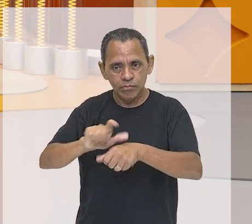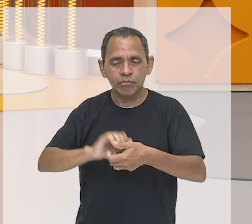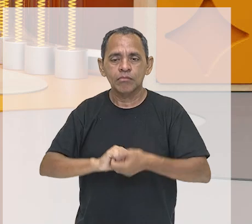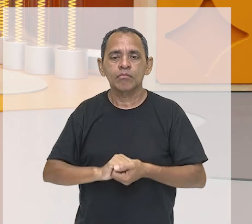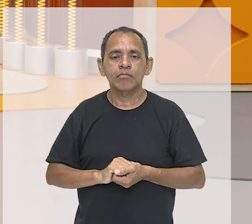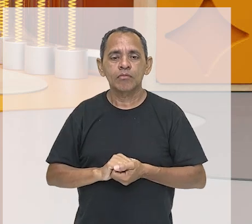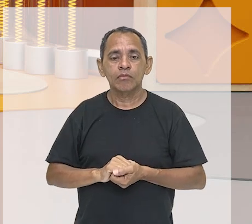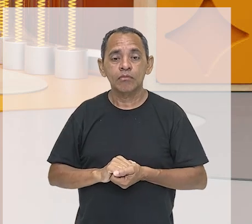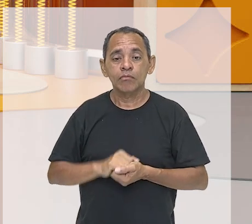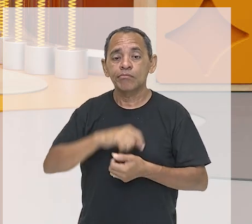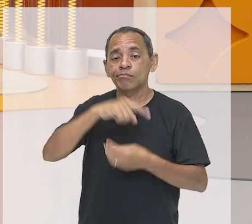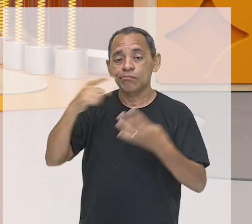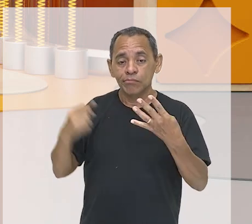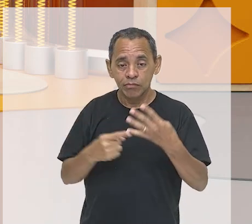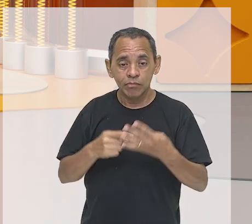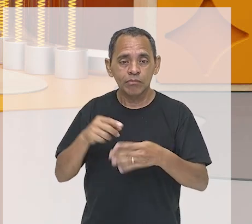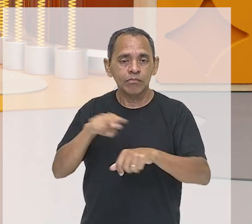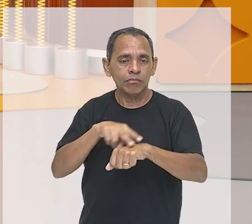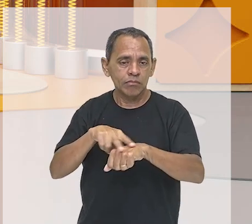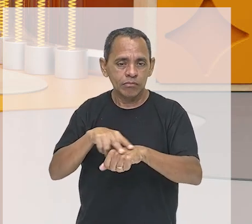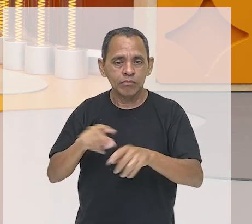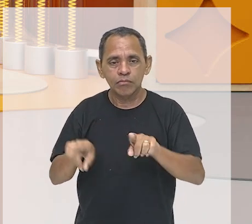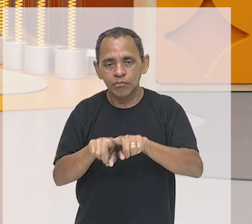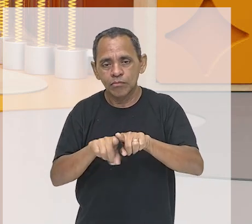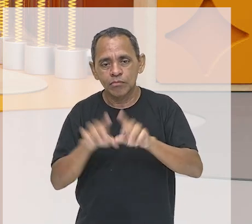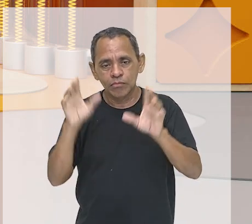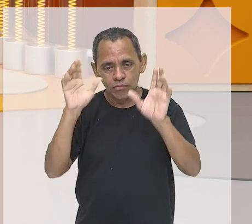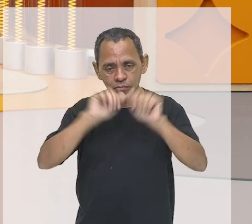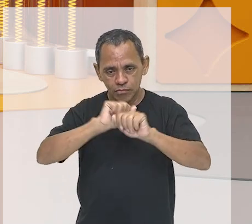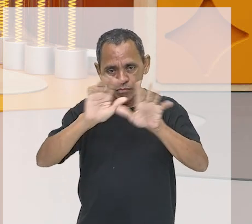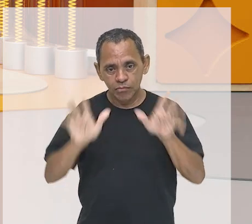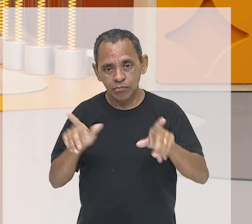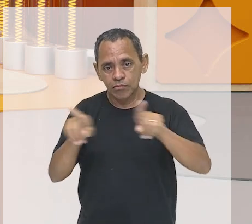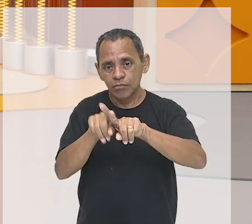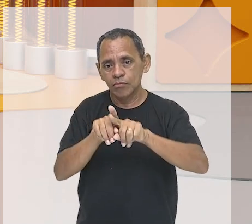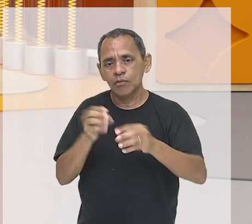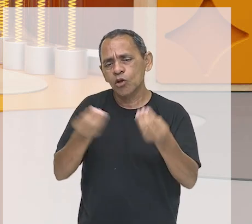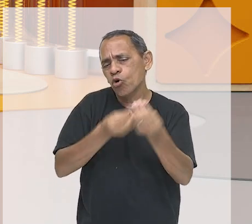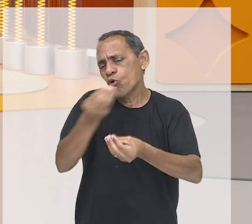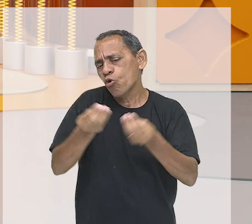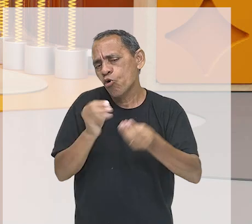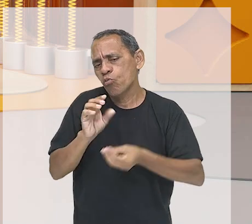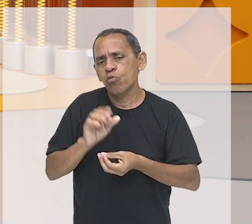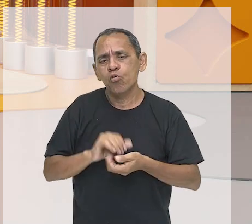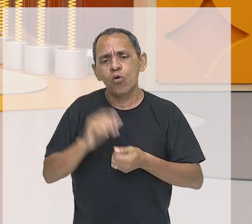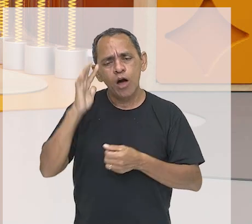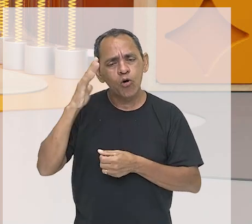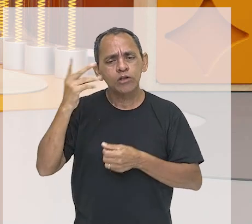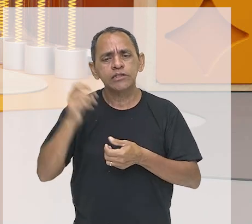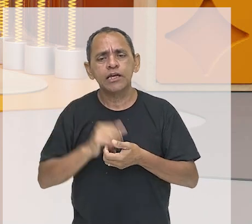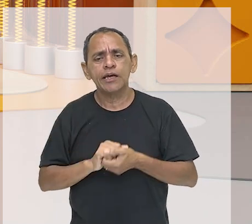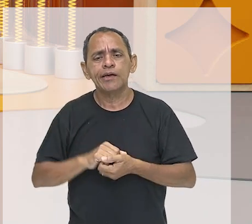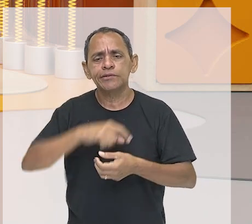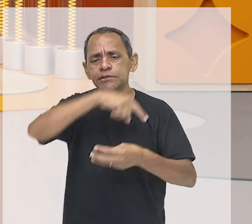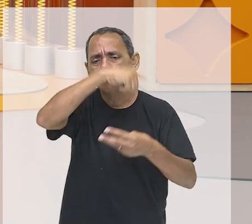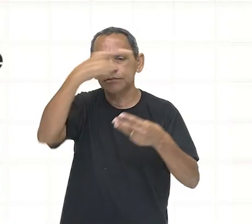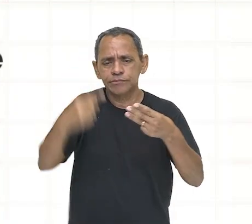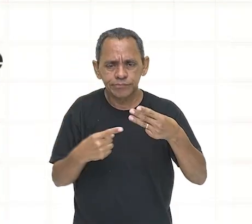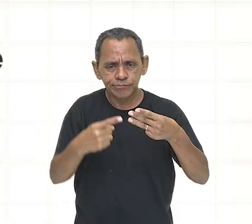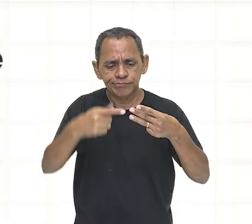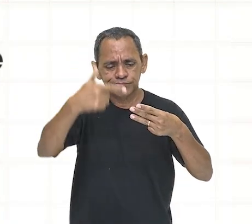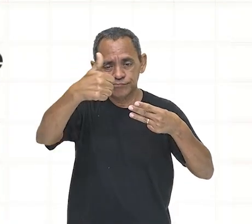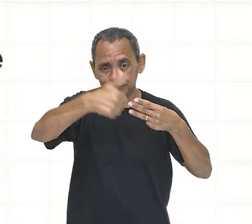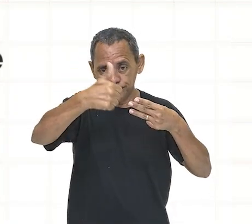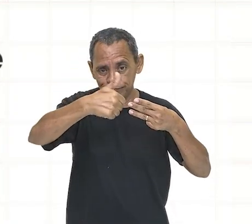essa é a regionalização da Ásia. Como que funciona o setor primário lá na Ásia? Vamos